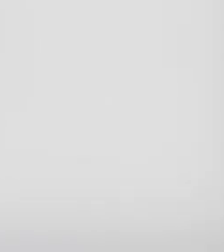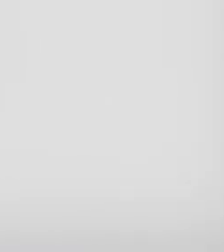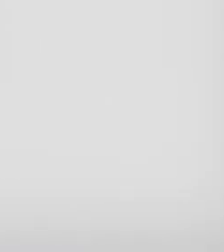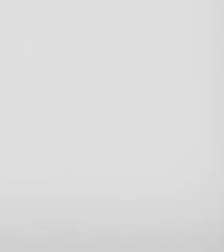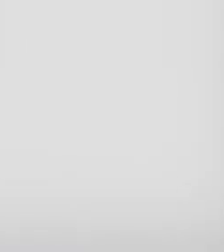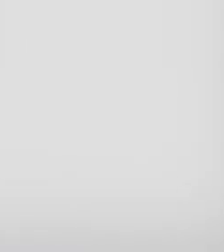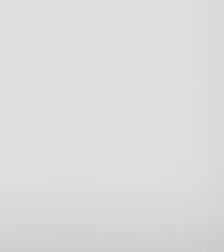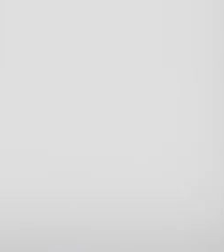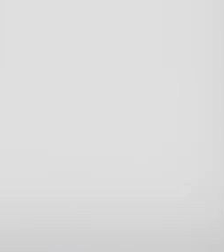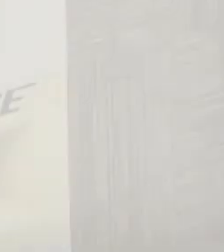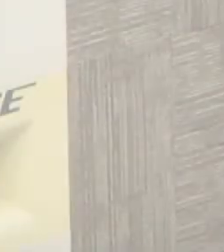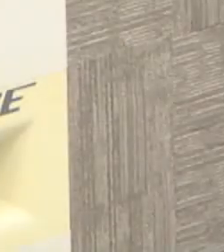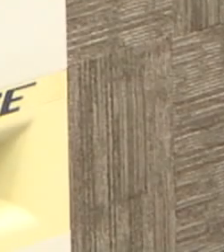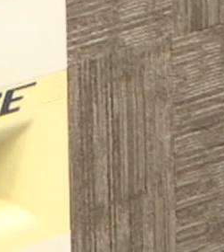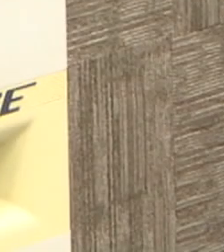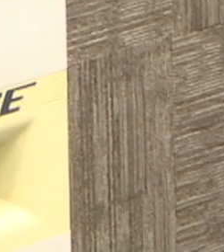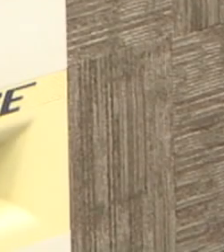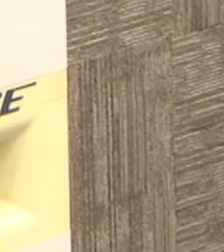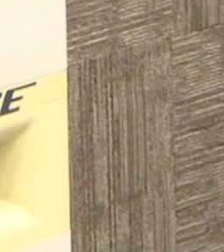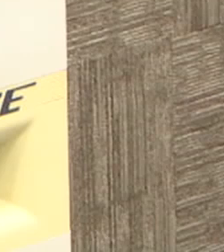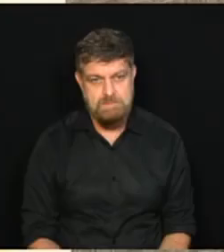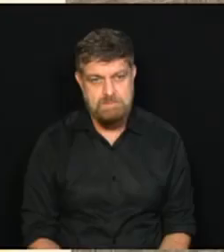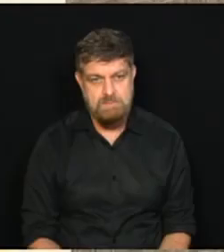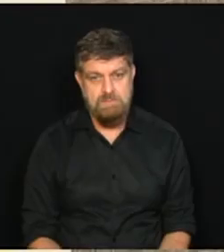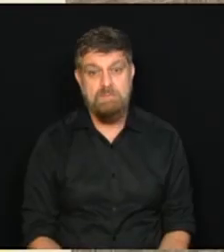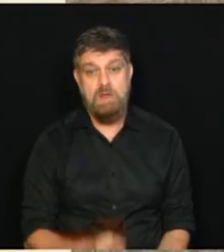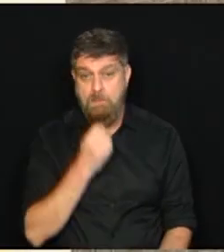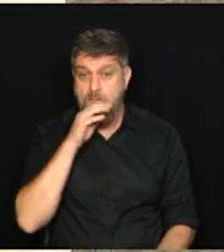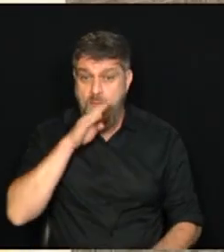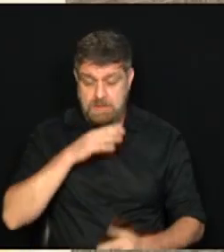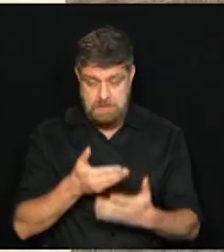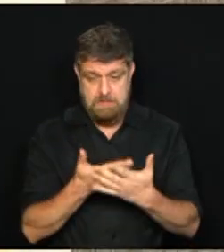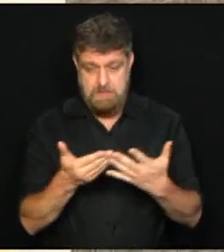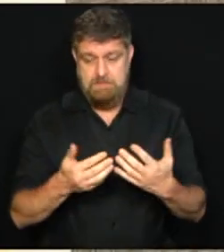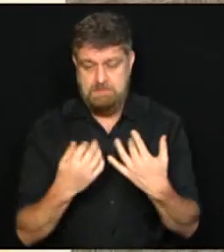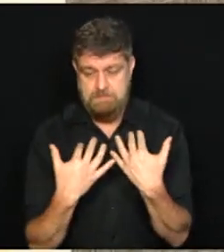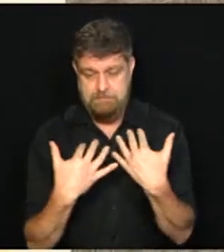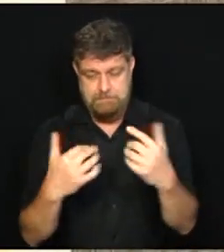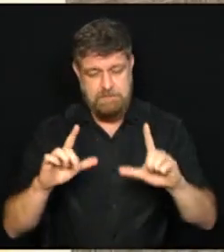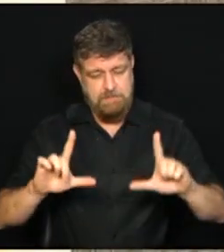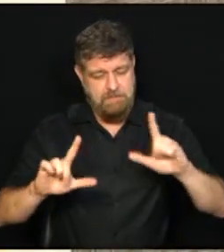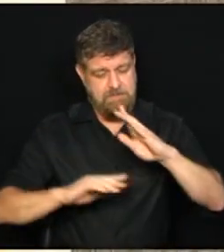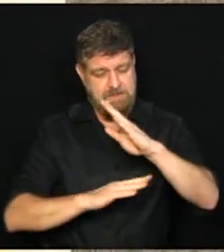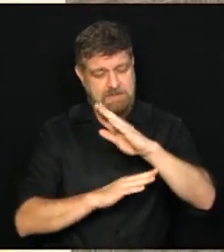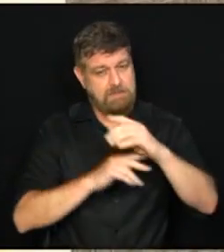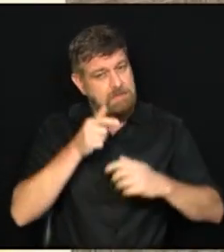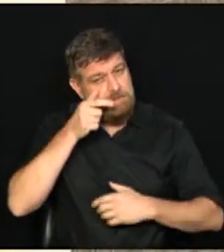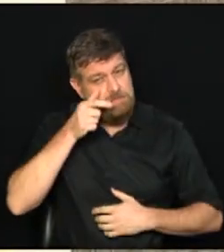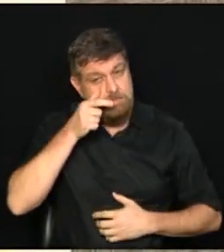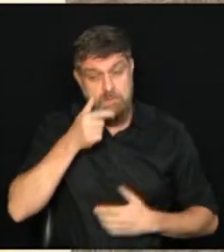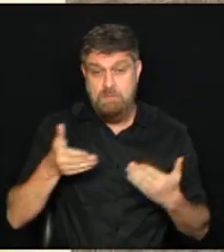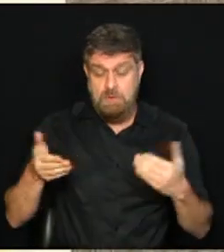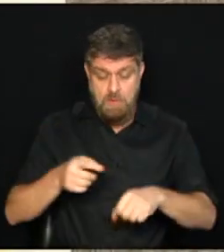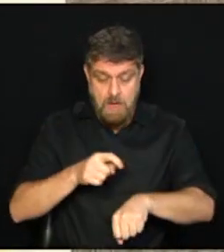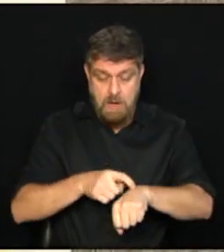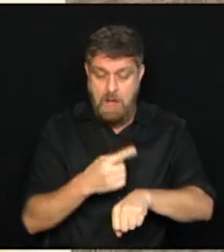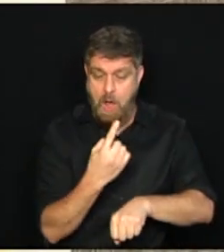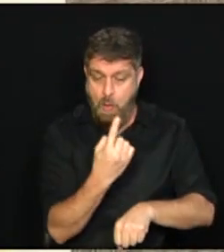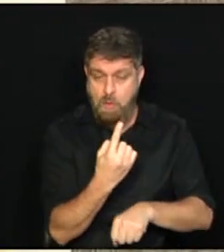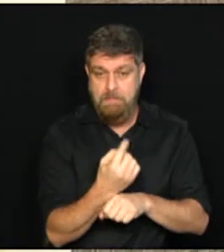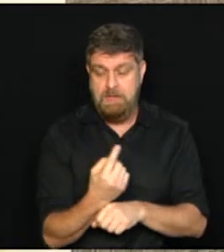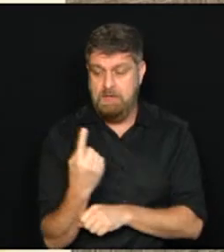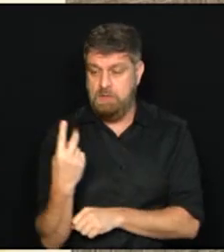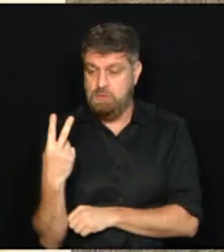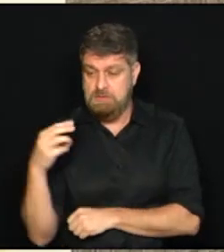TV Câmara, Campinas. Boa tarde para você que está acompanhando a TV Câmara Campinas. Agora 1h12, falamos ao